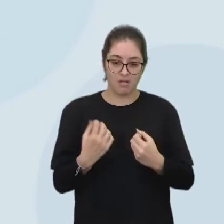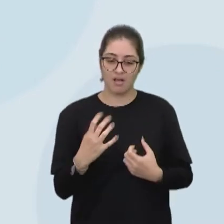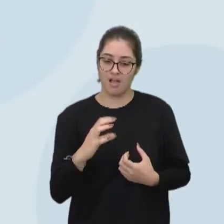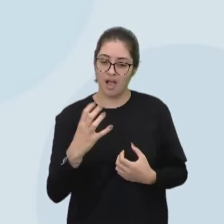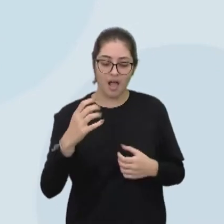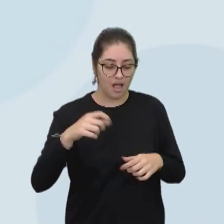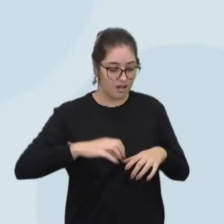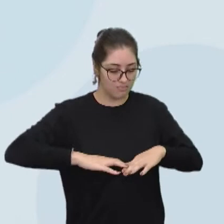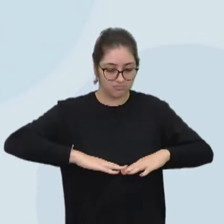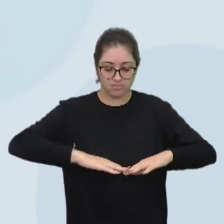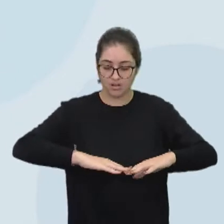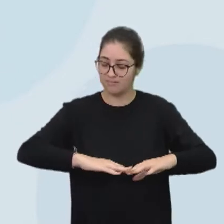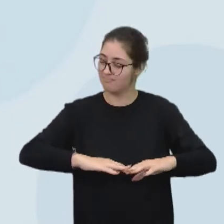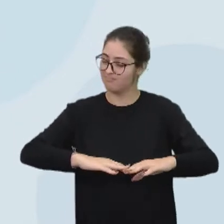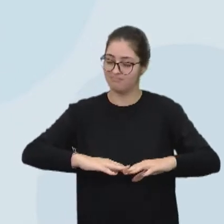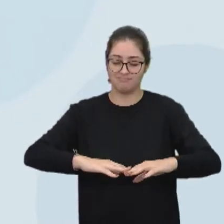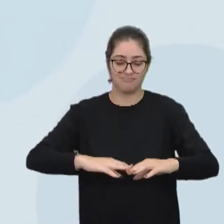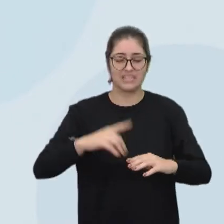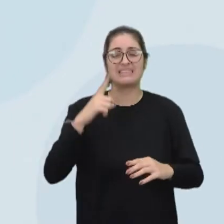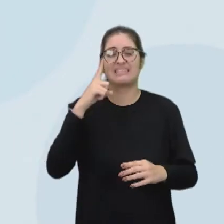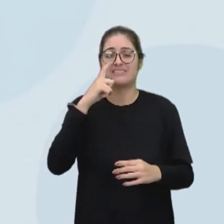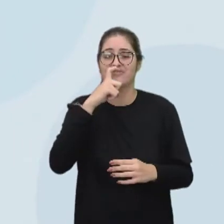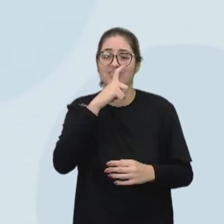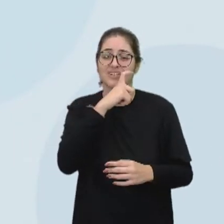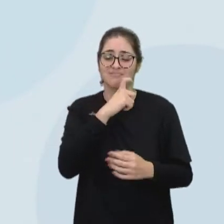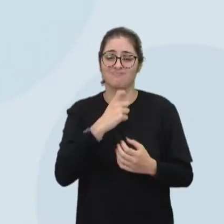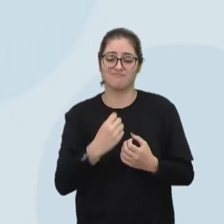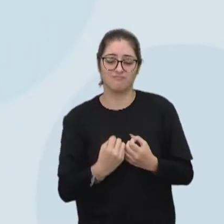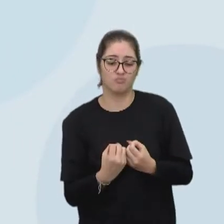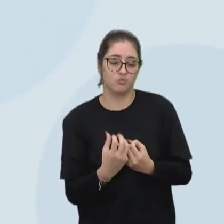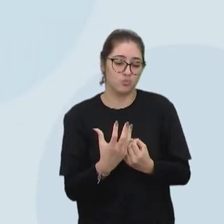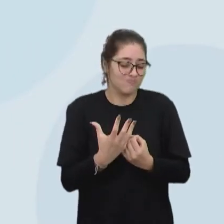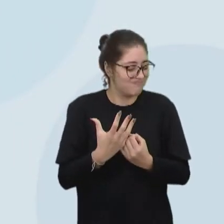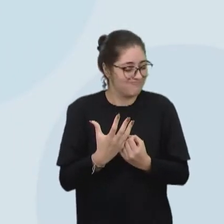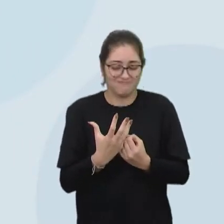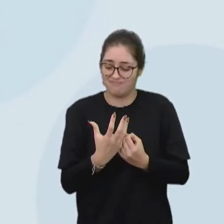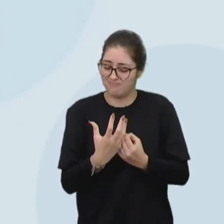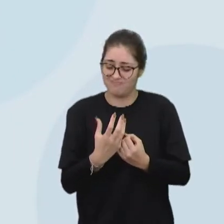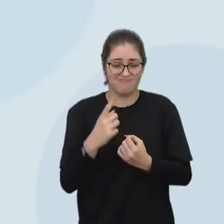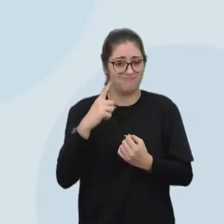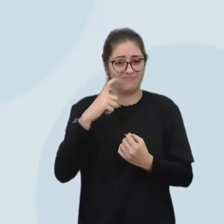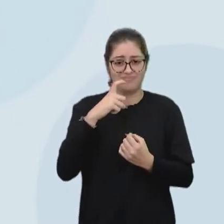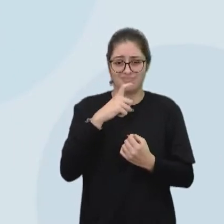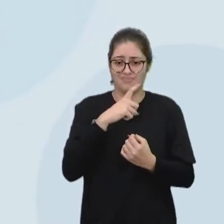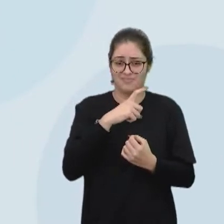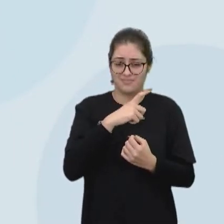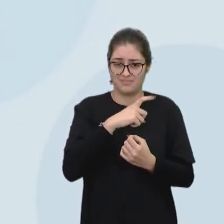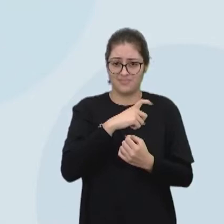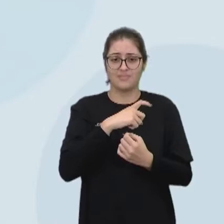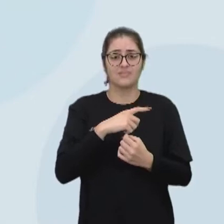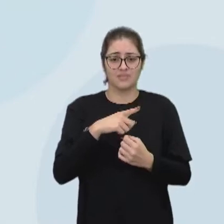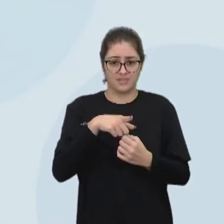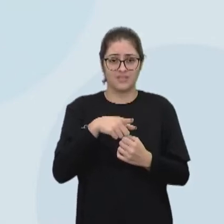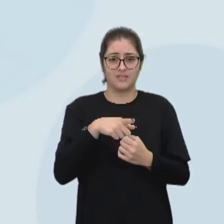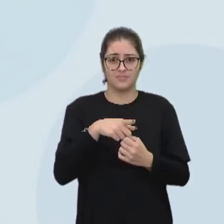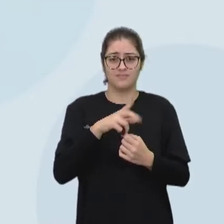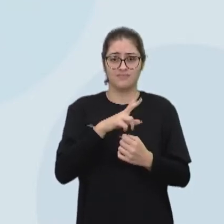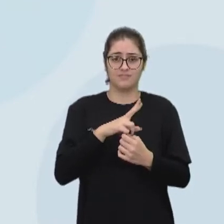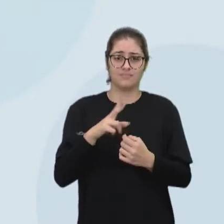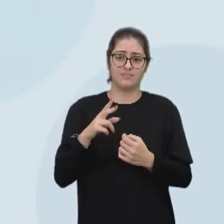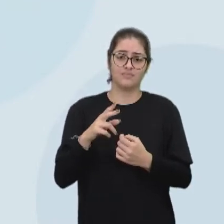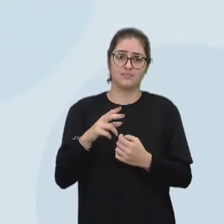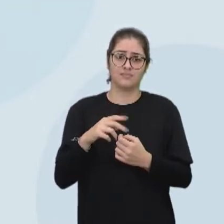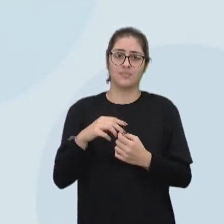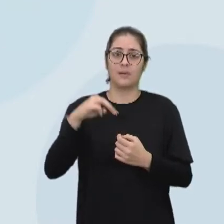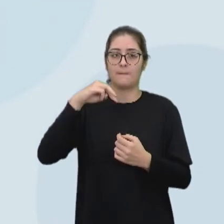de solo, ele vai ter aí dificuldades para plantar novamente. Tá aí, ó, é a vossoroca ou a bossoroca, como é falado aqui